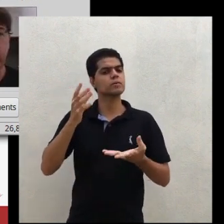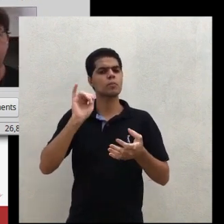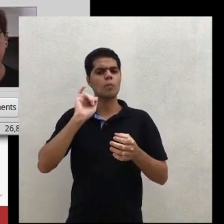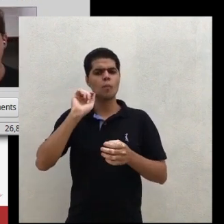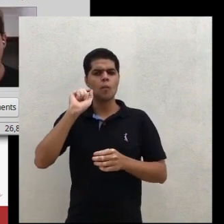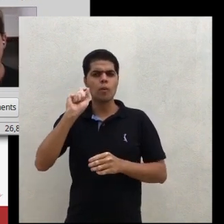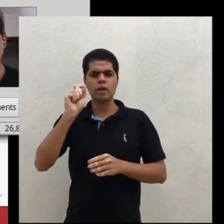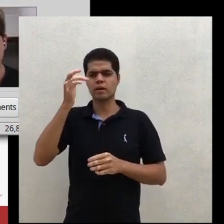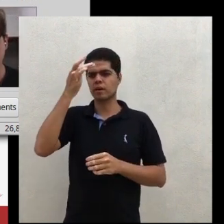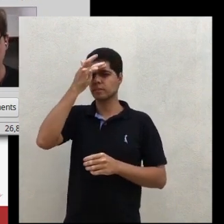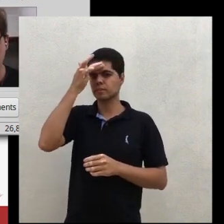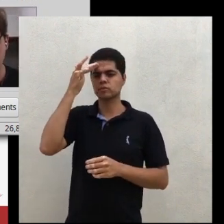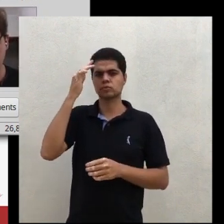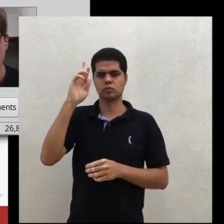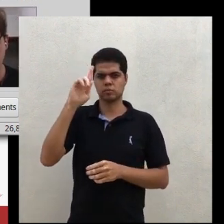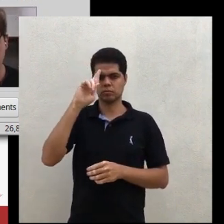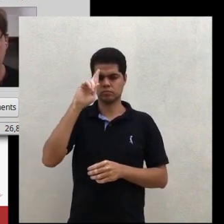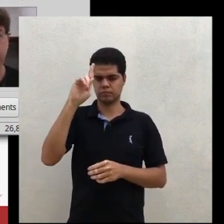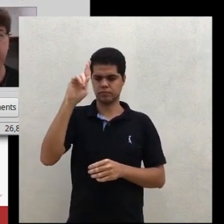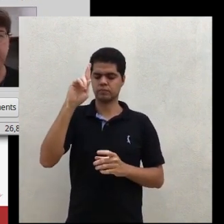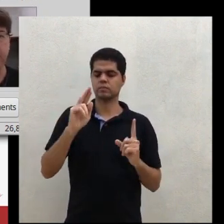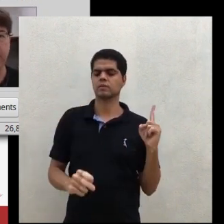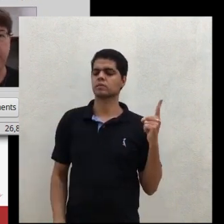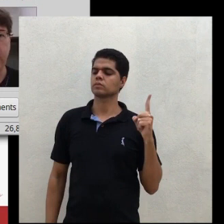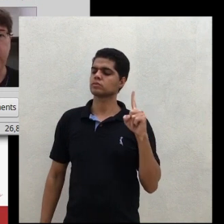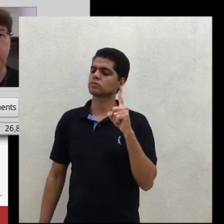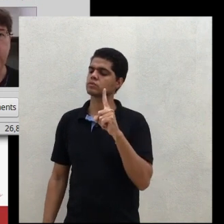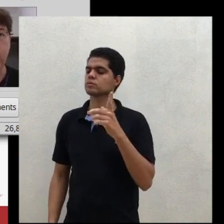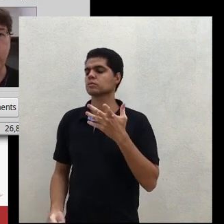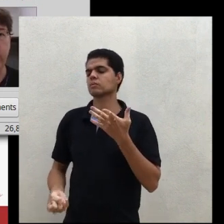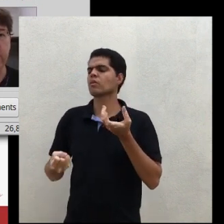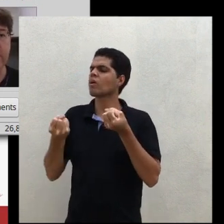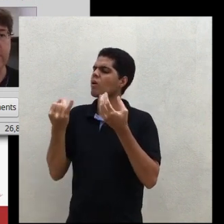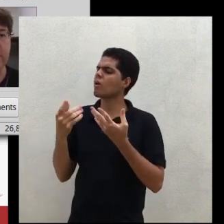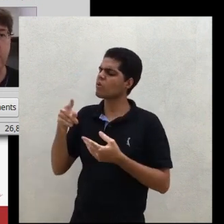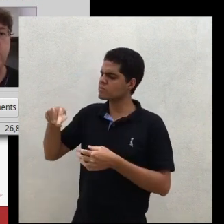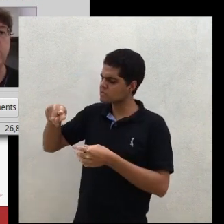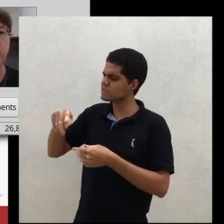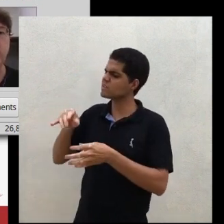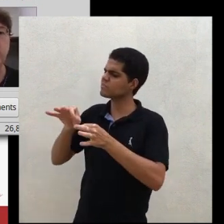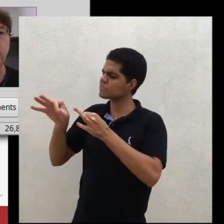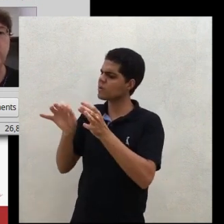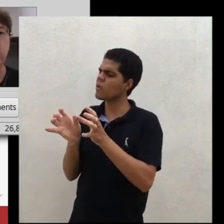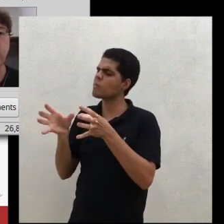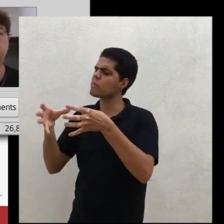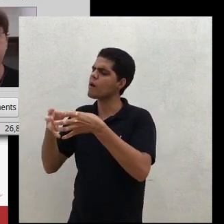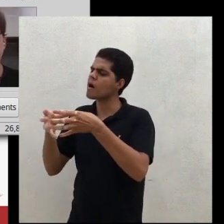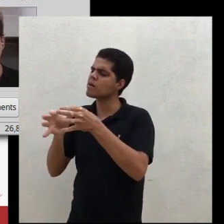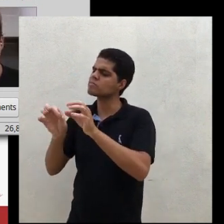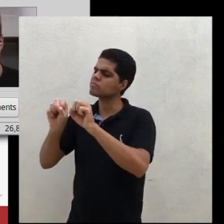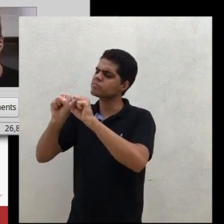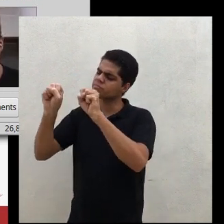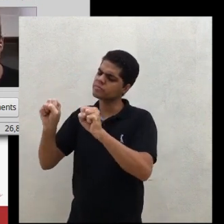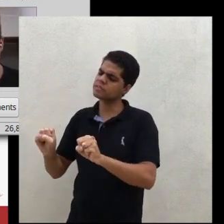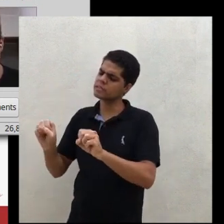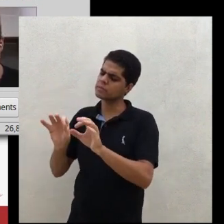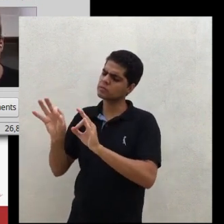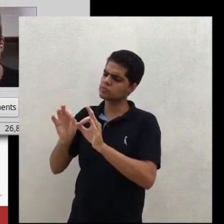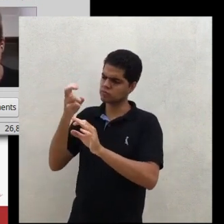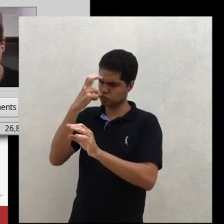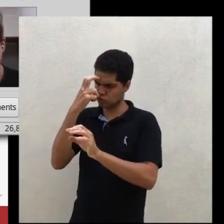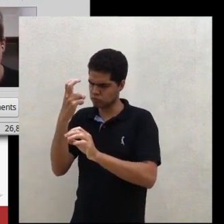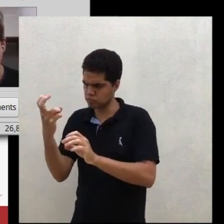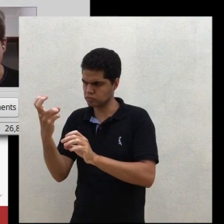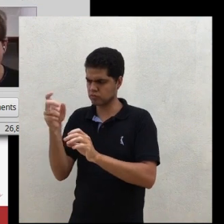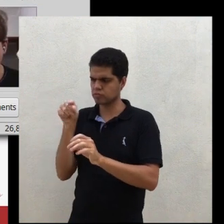eu quero que você faça um sistema inteligente que tome a decisão de gratificar os